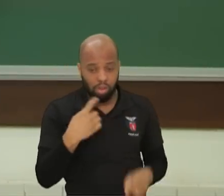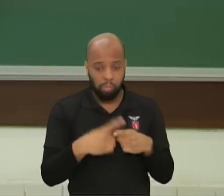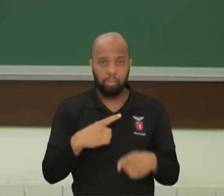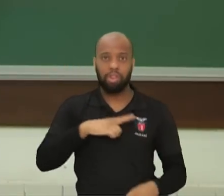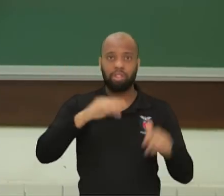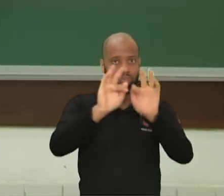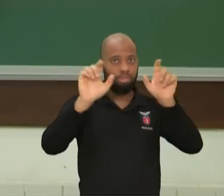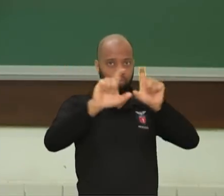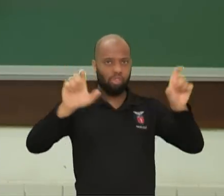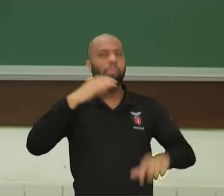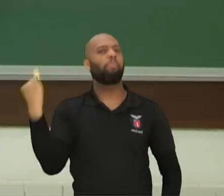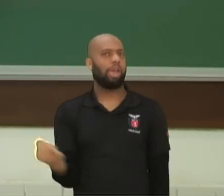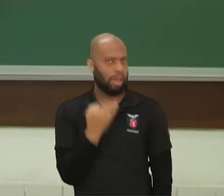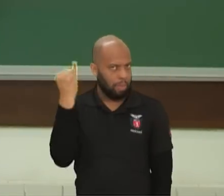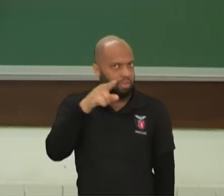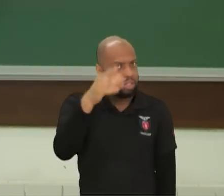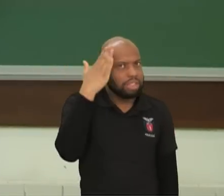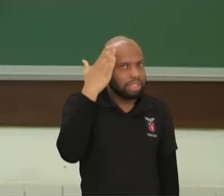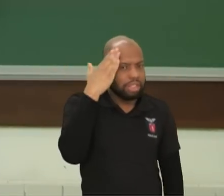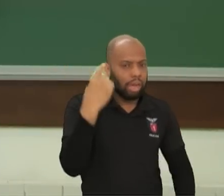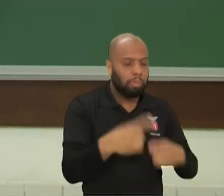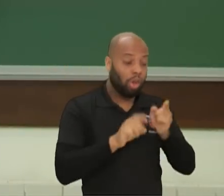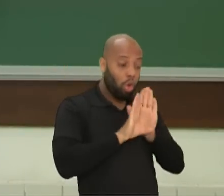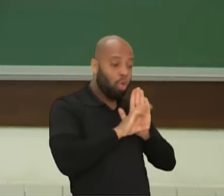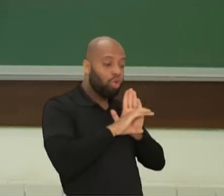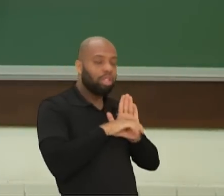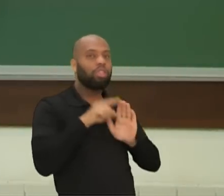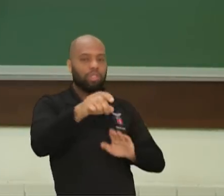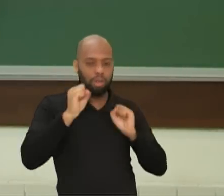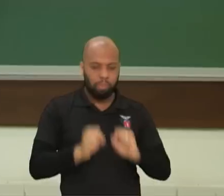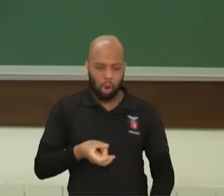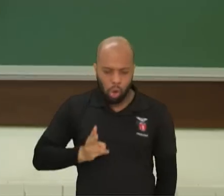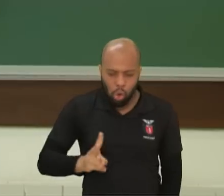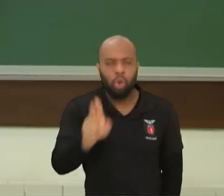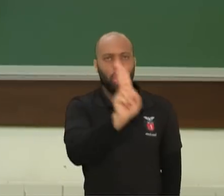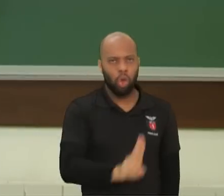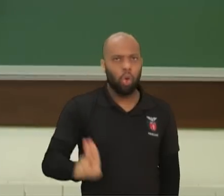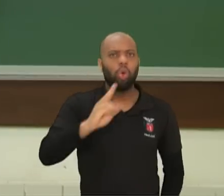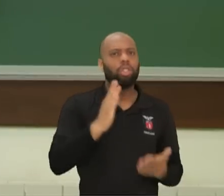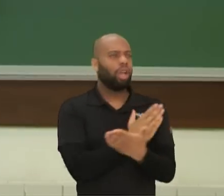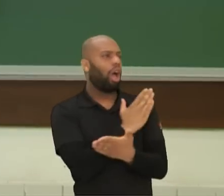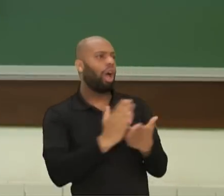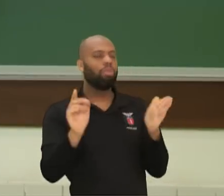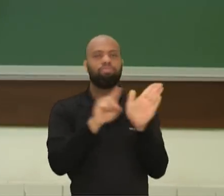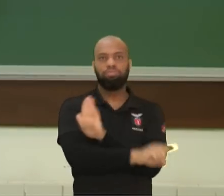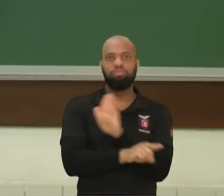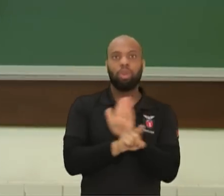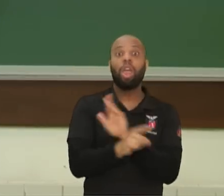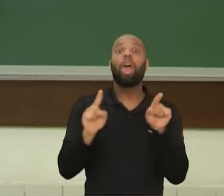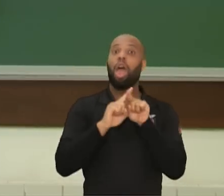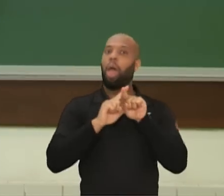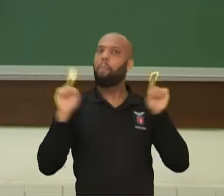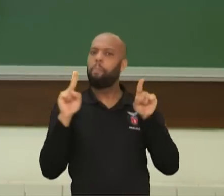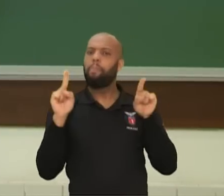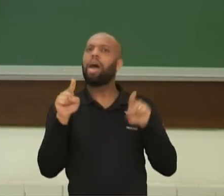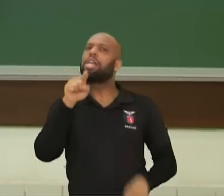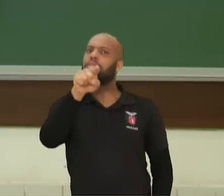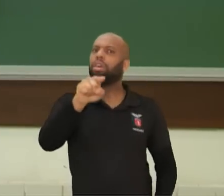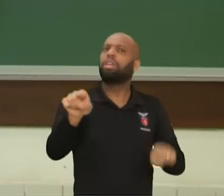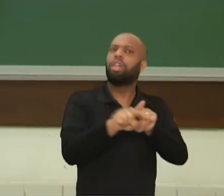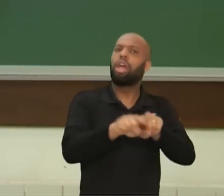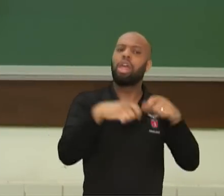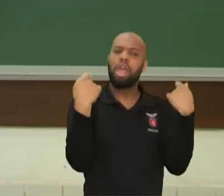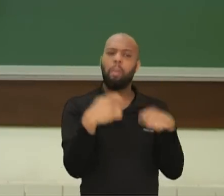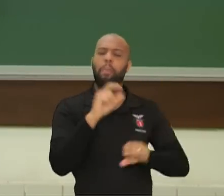a fórmula, é importante saber, porque ela é conceitual e vocês podem utilizar em alguns exercícios. Mas também vocês